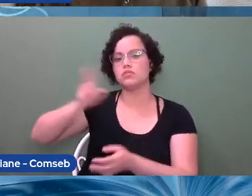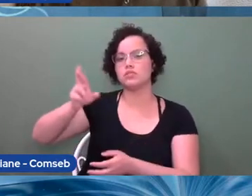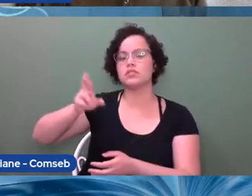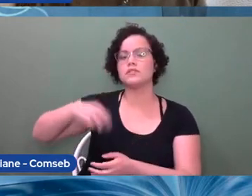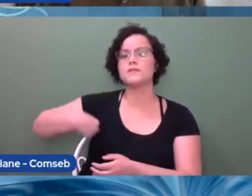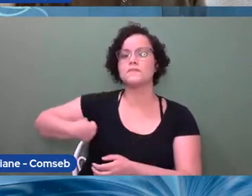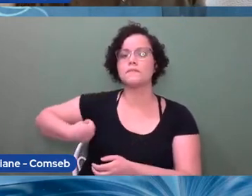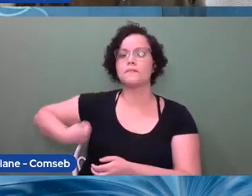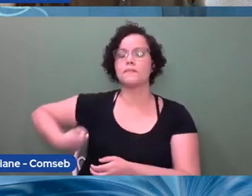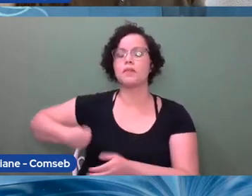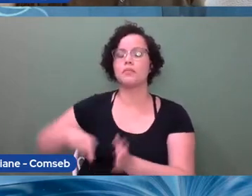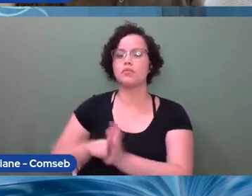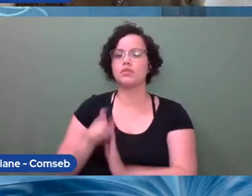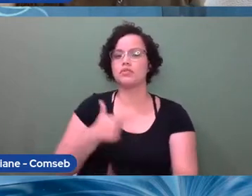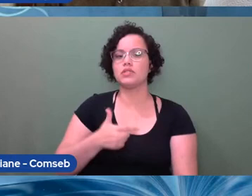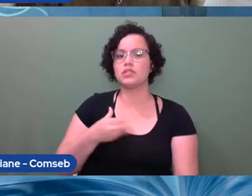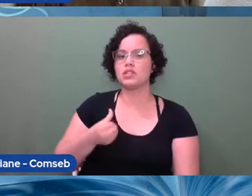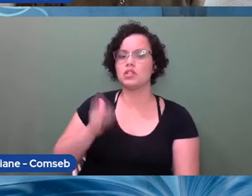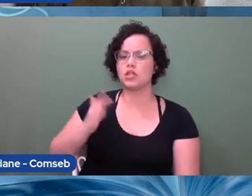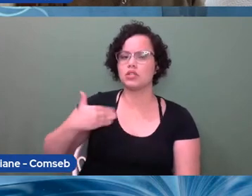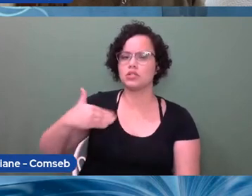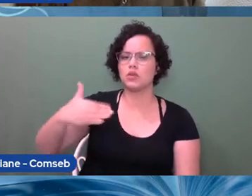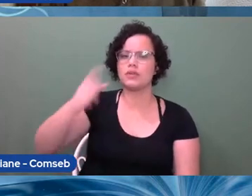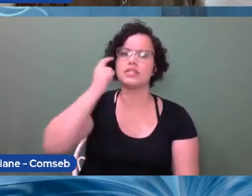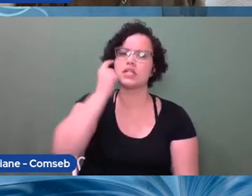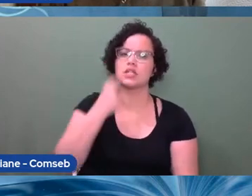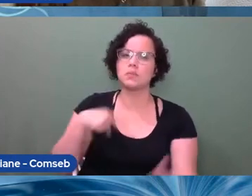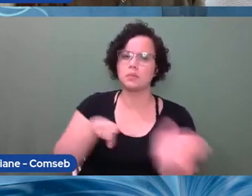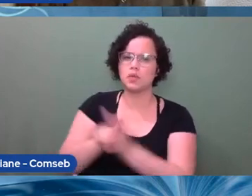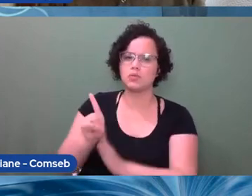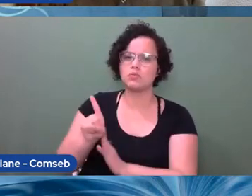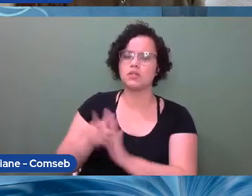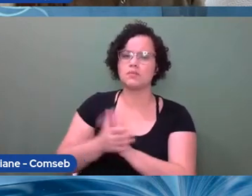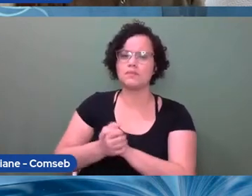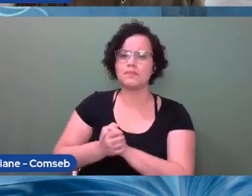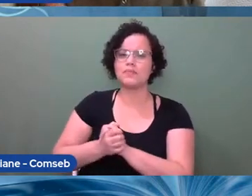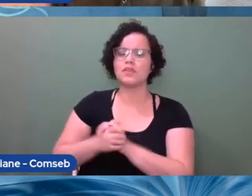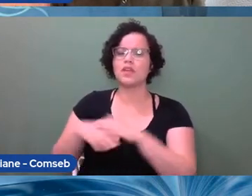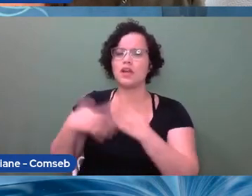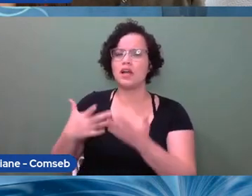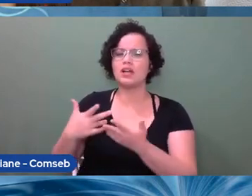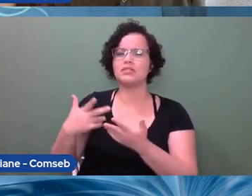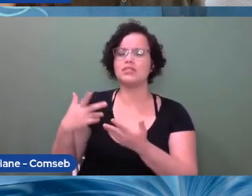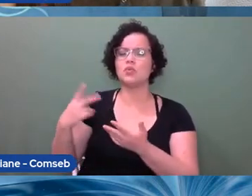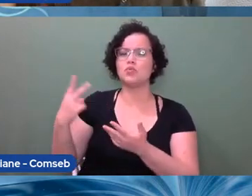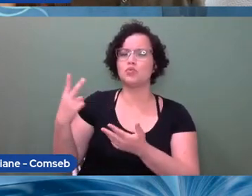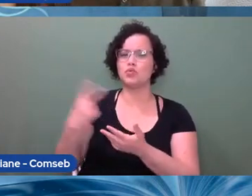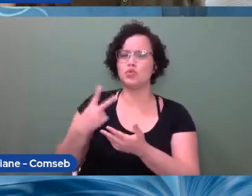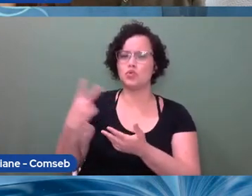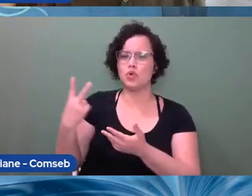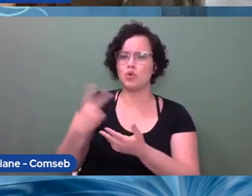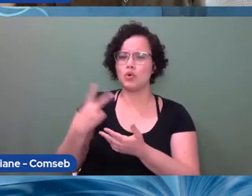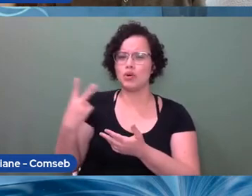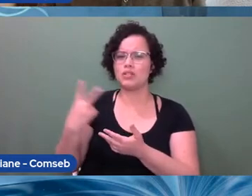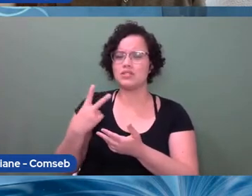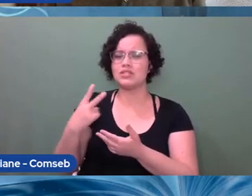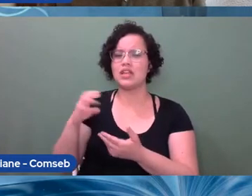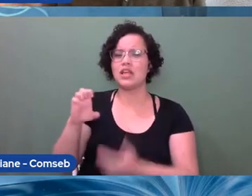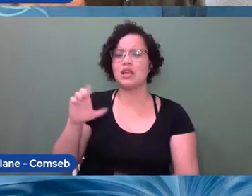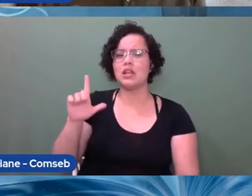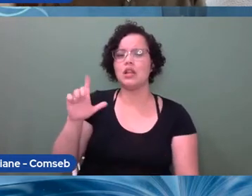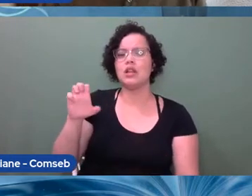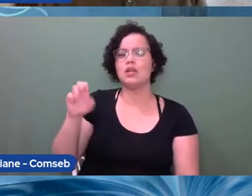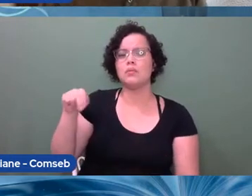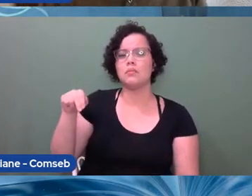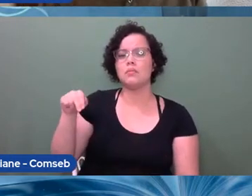né? E logo em sequência, Kardec pergunta, há então dois elementos gerais do universo? Kardec tira